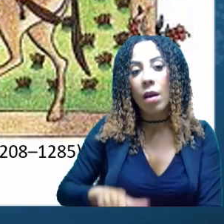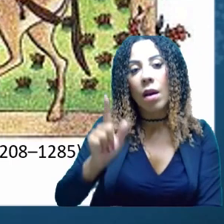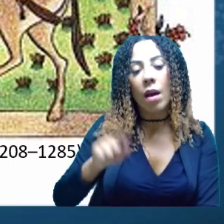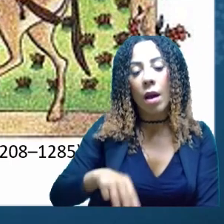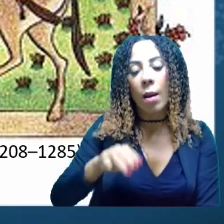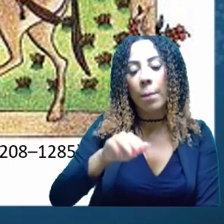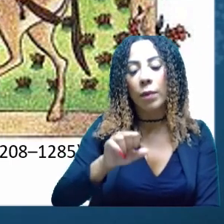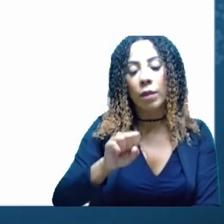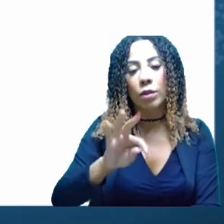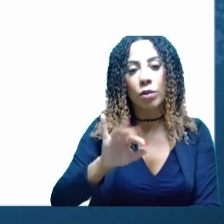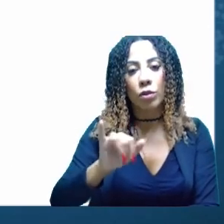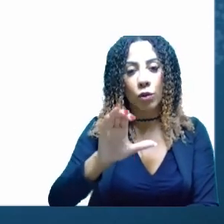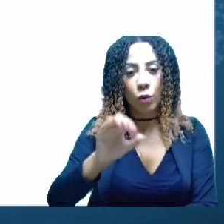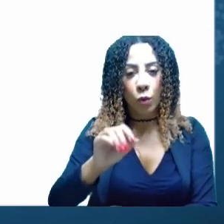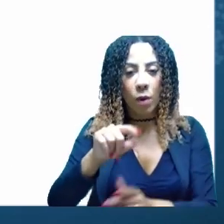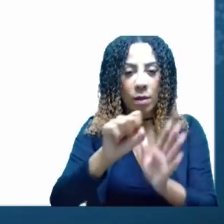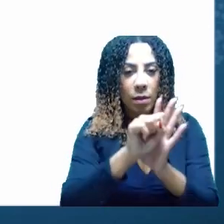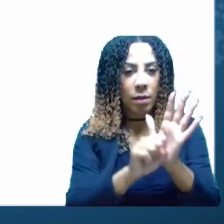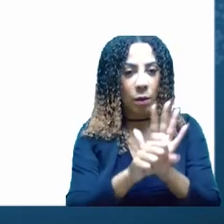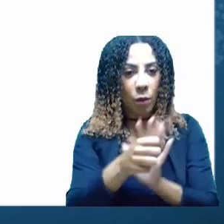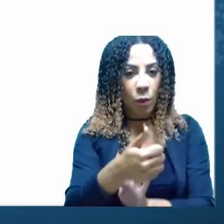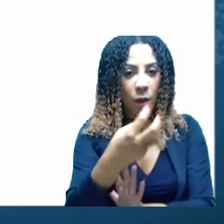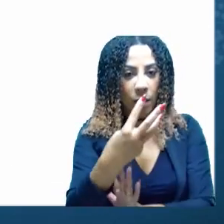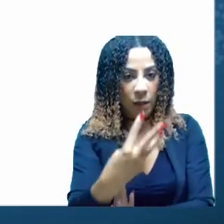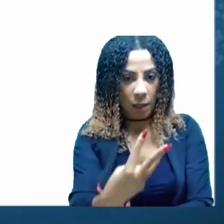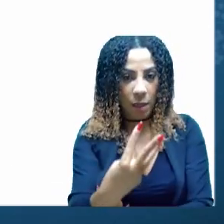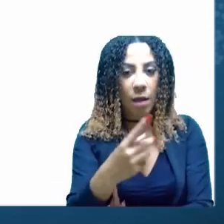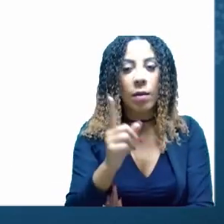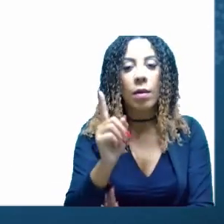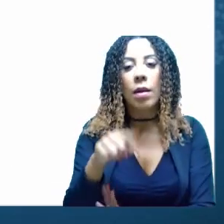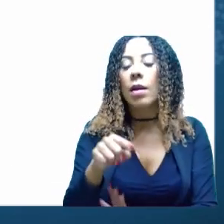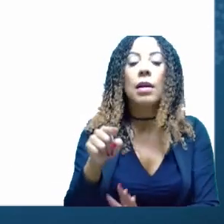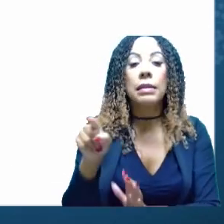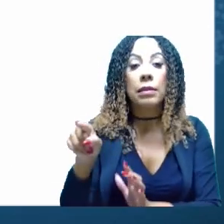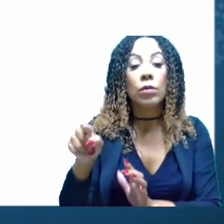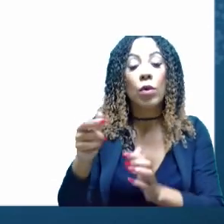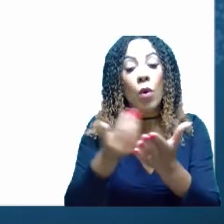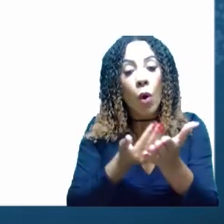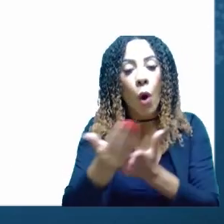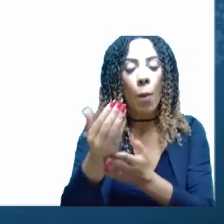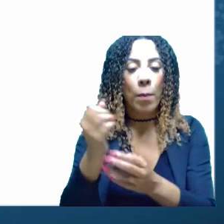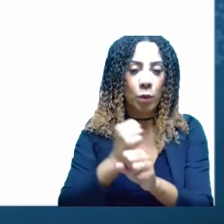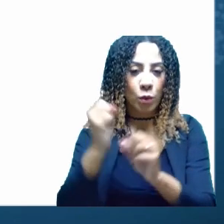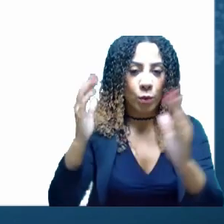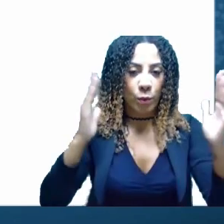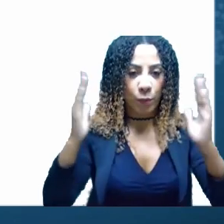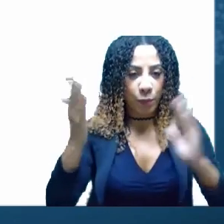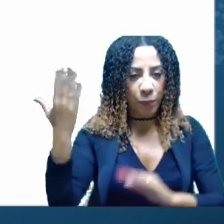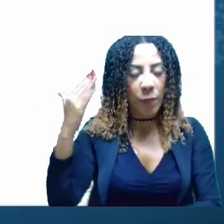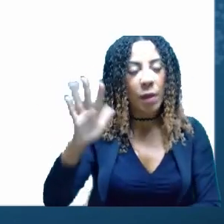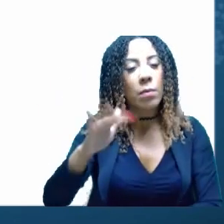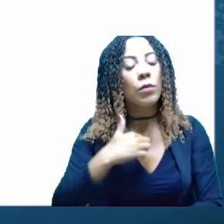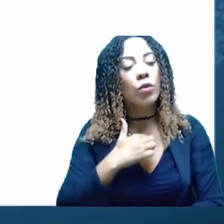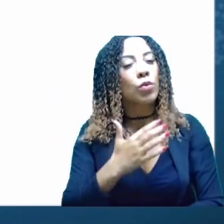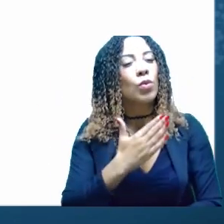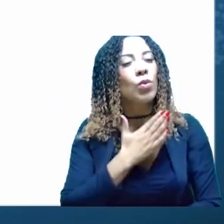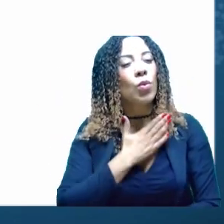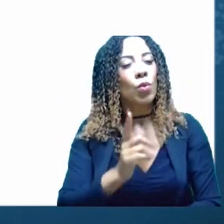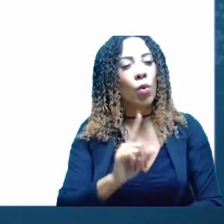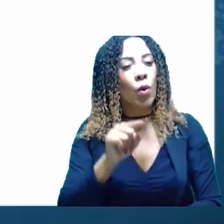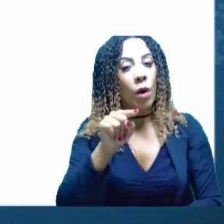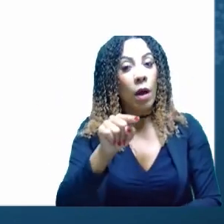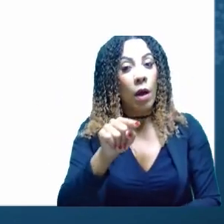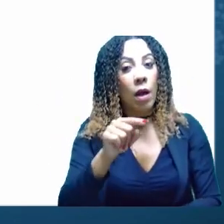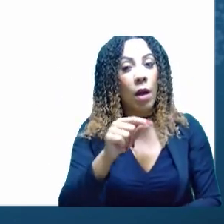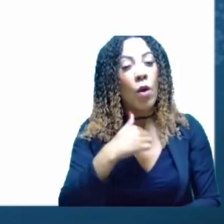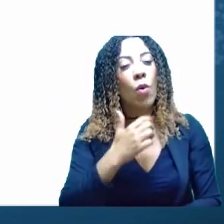naquela época, no século XIII, e a falácia vem daquela época. Mas eu acho que eu gosto dessa metáfora